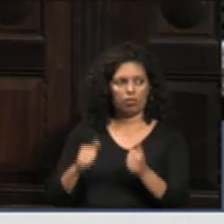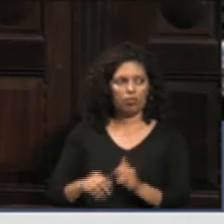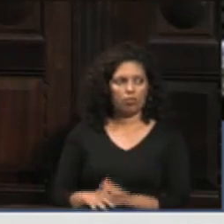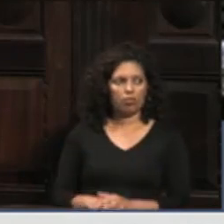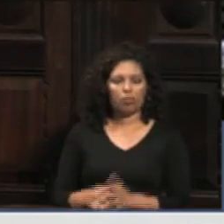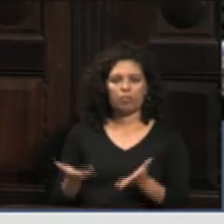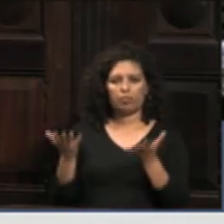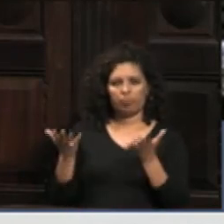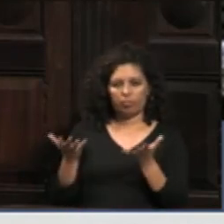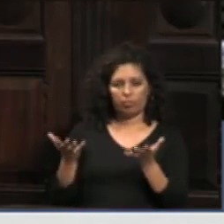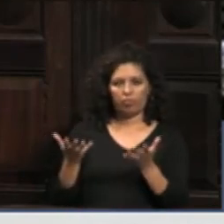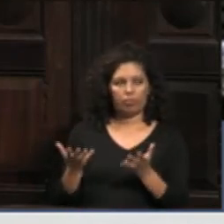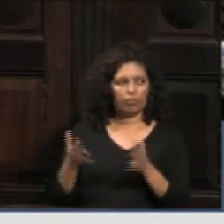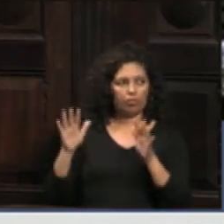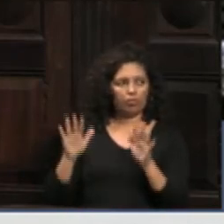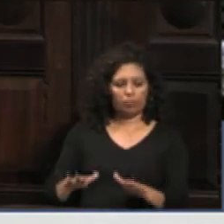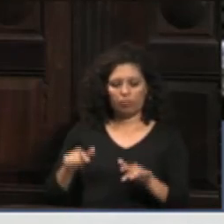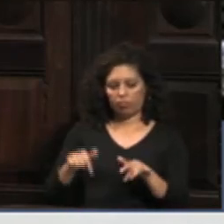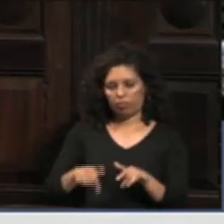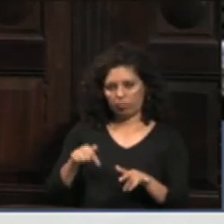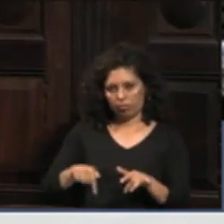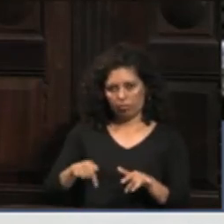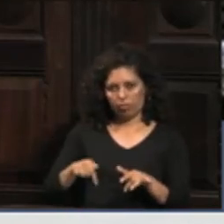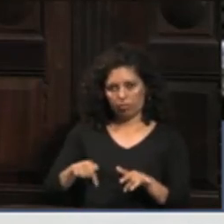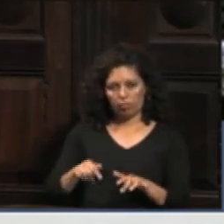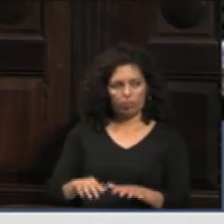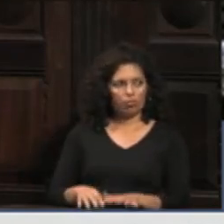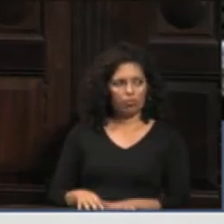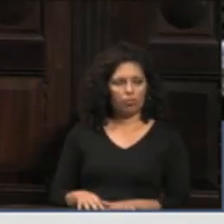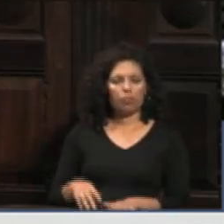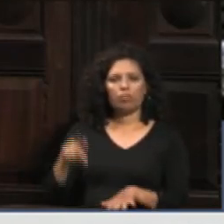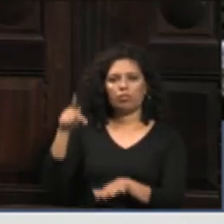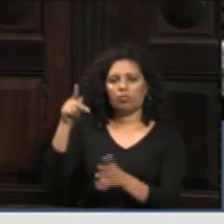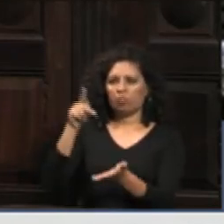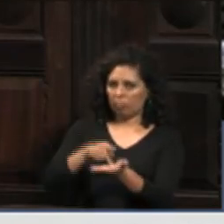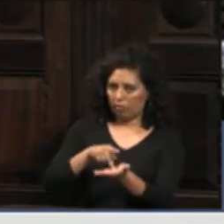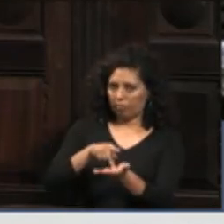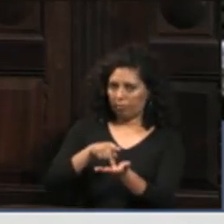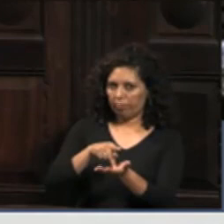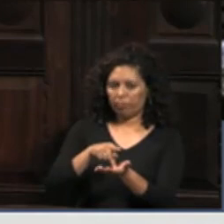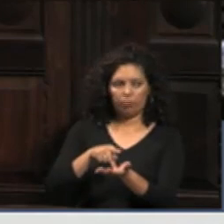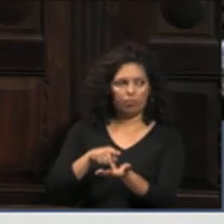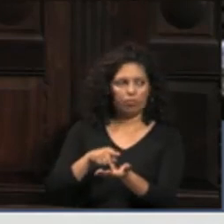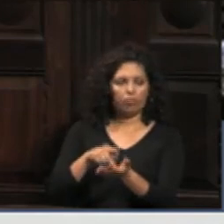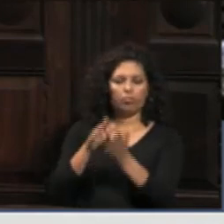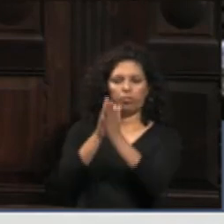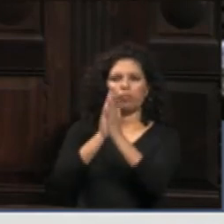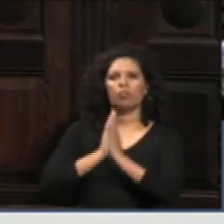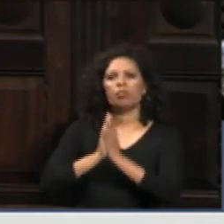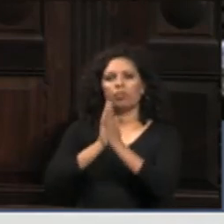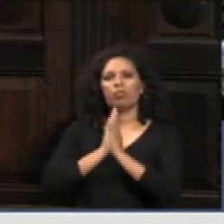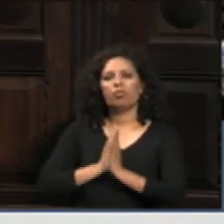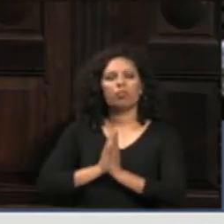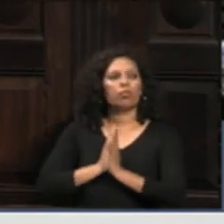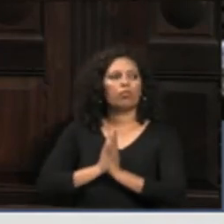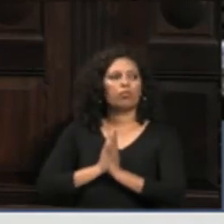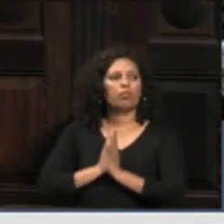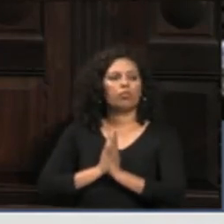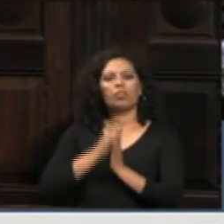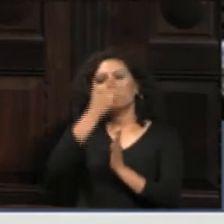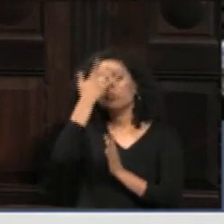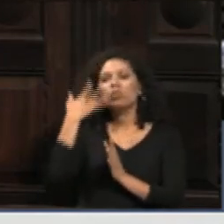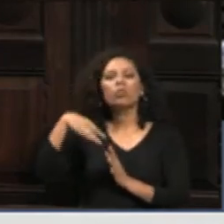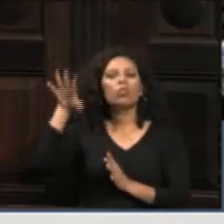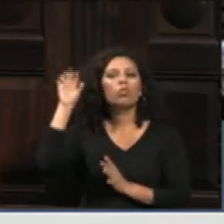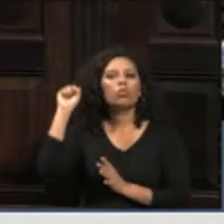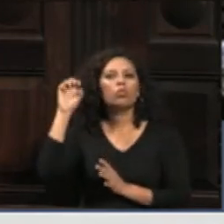Quero deixar aqui, para terminar, um apelo àqueles que estão me